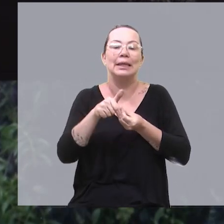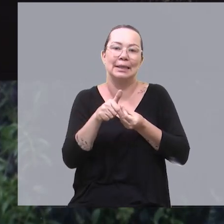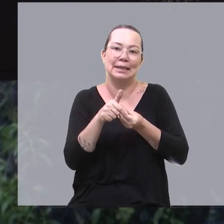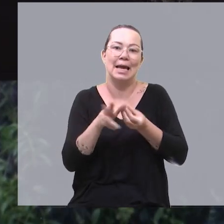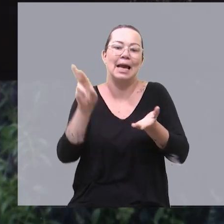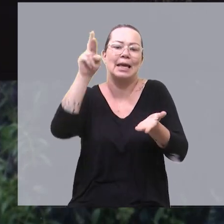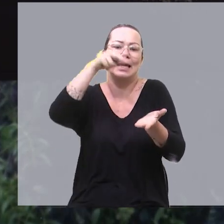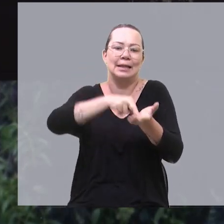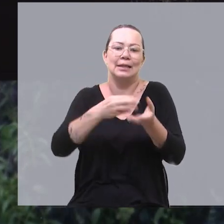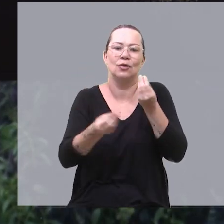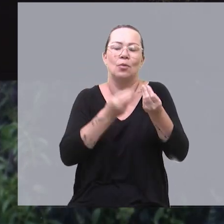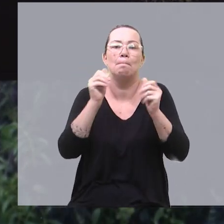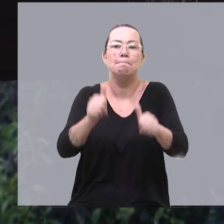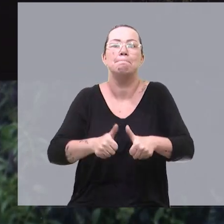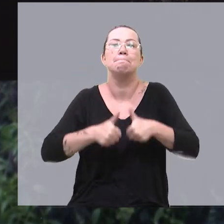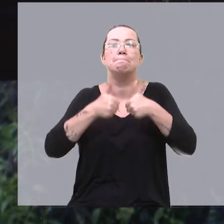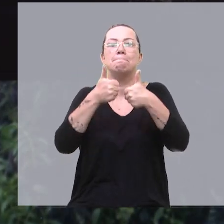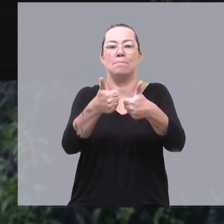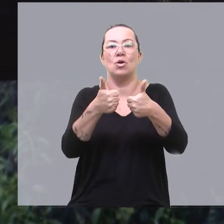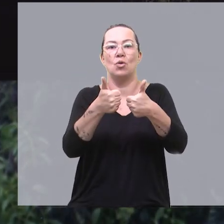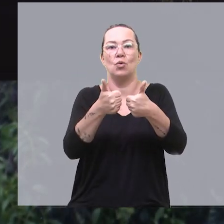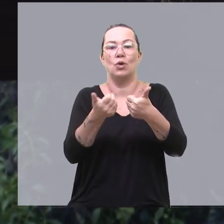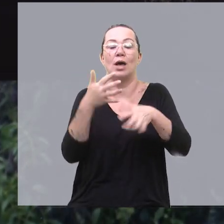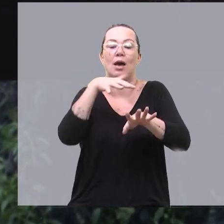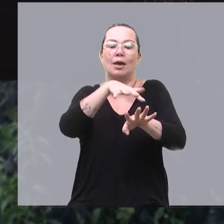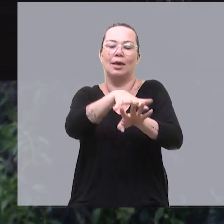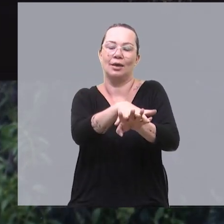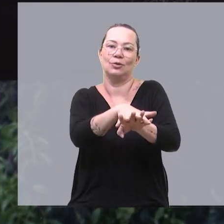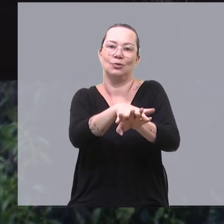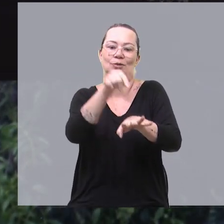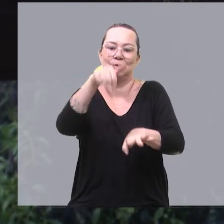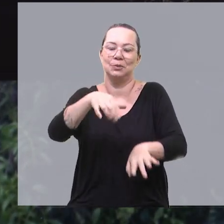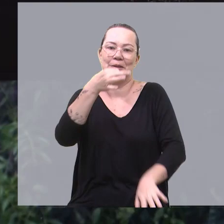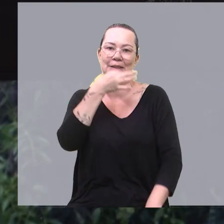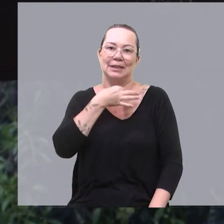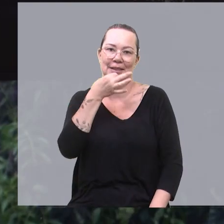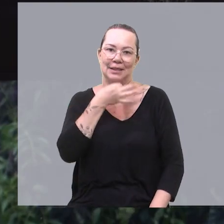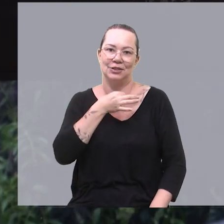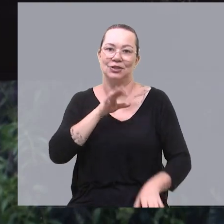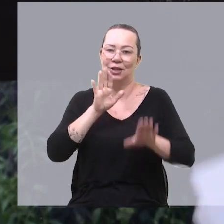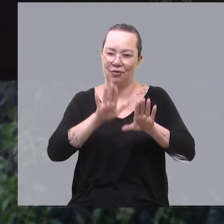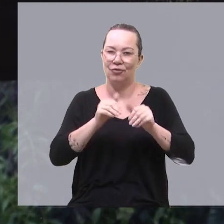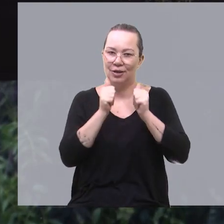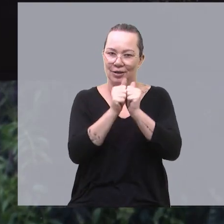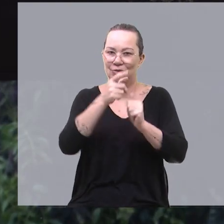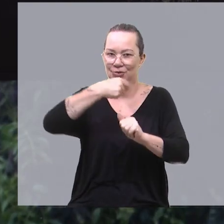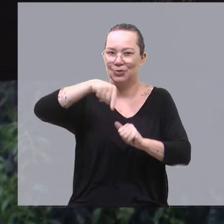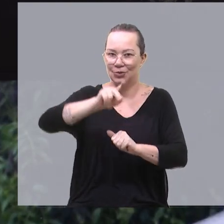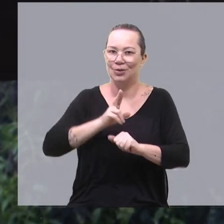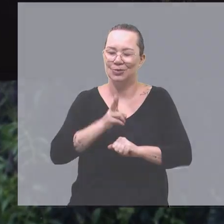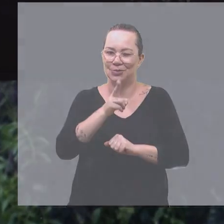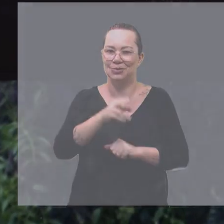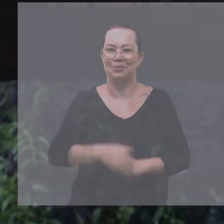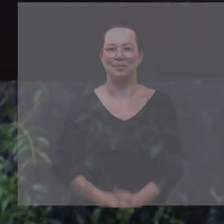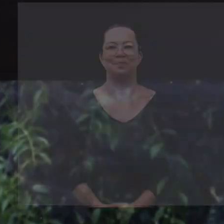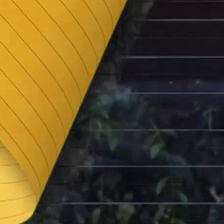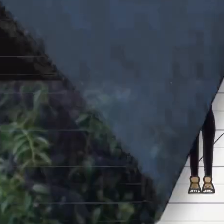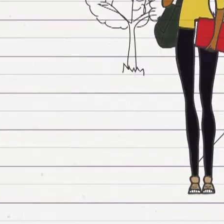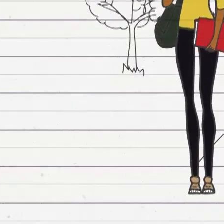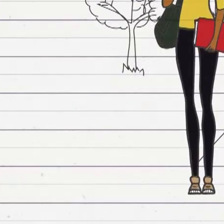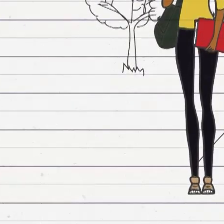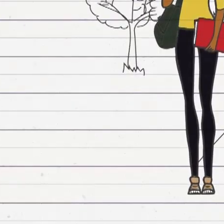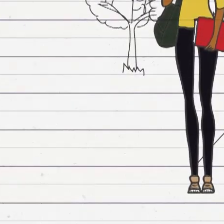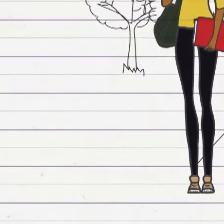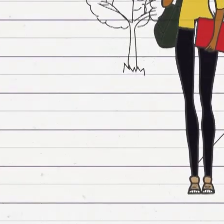essa realidade, como é que a gente pode melhorar o processo inclusivo na nossa Caxias do Sul. Fique com a gente, continue.